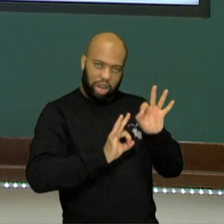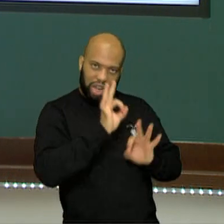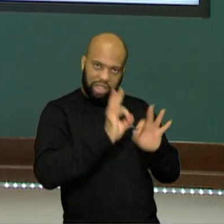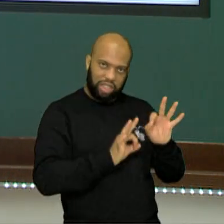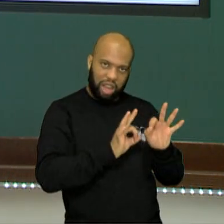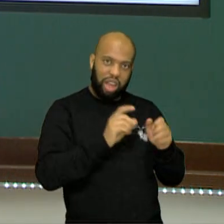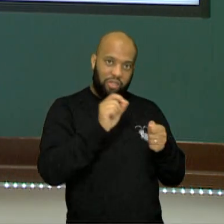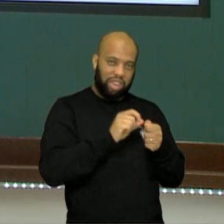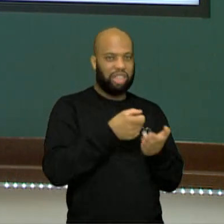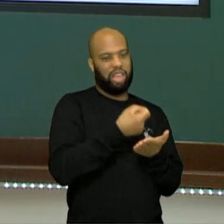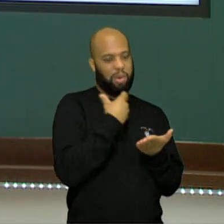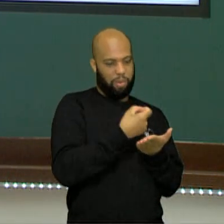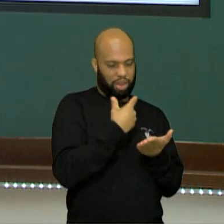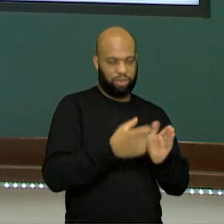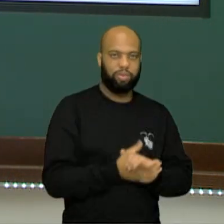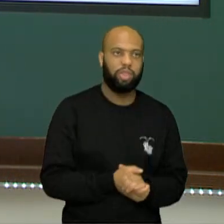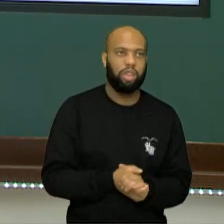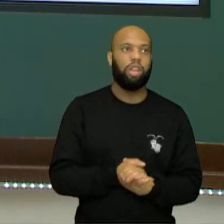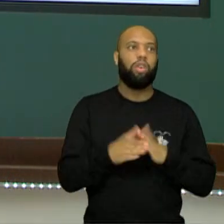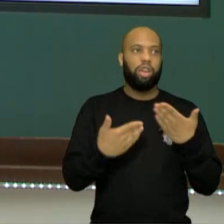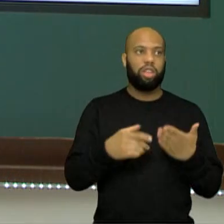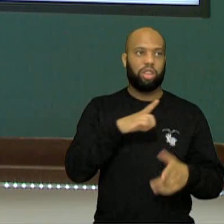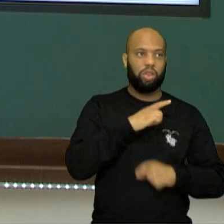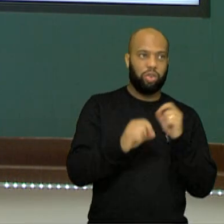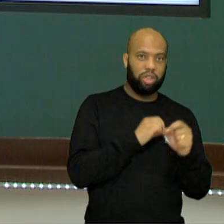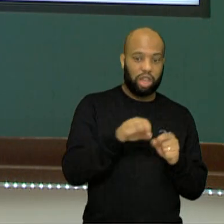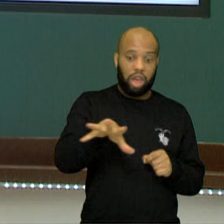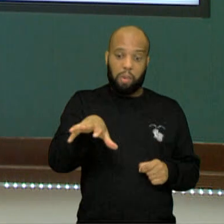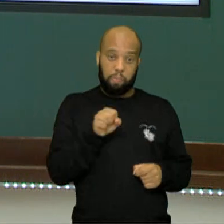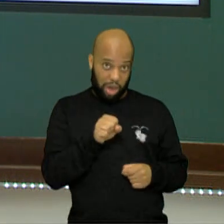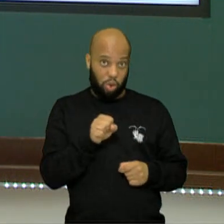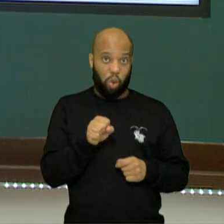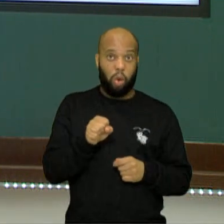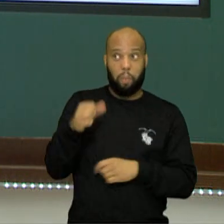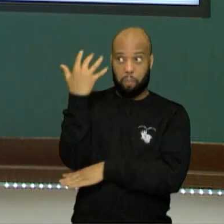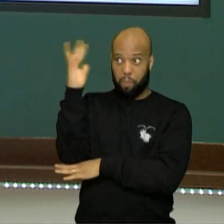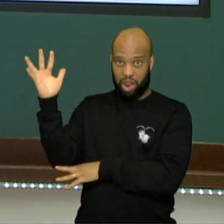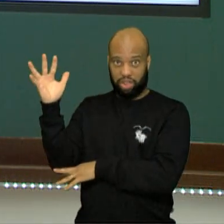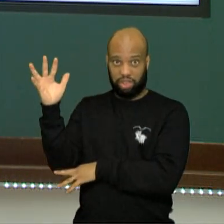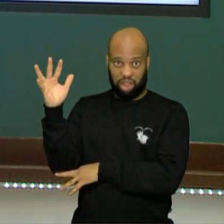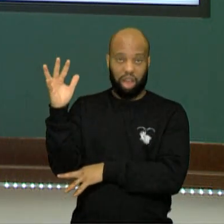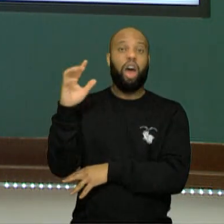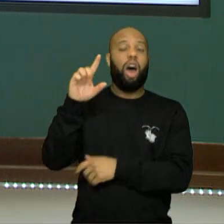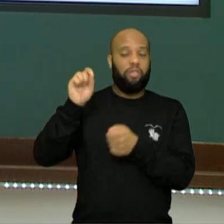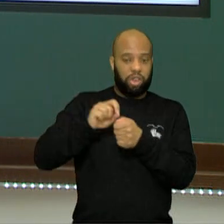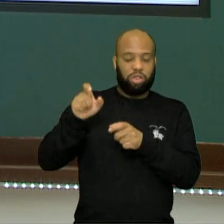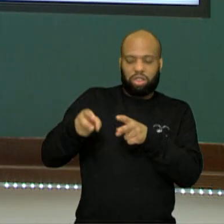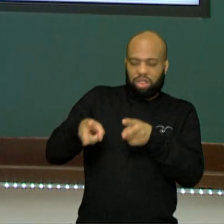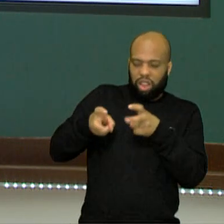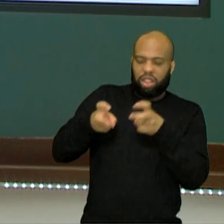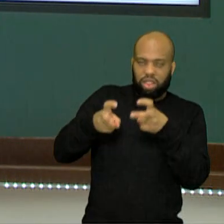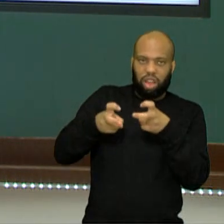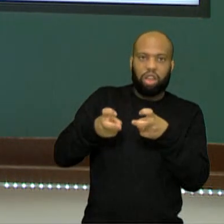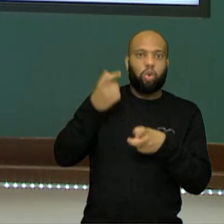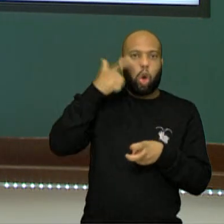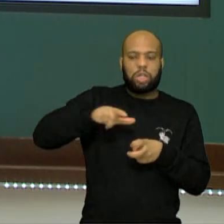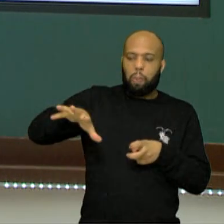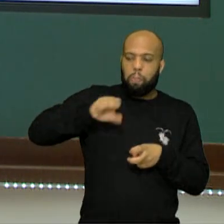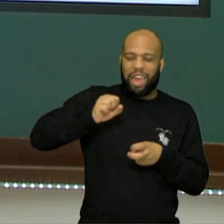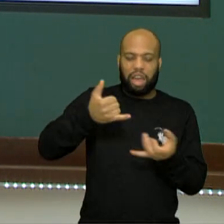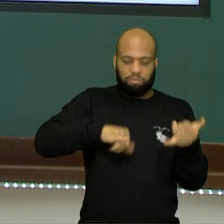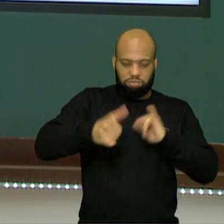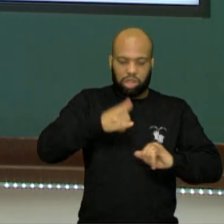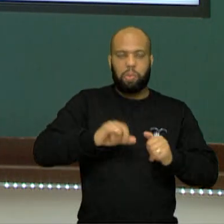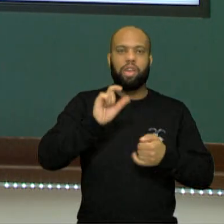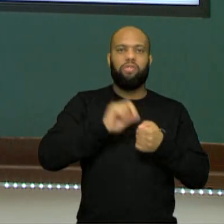em laboratório. Então, agora pensa, eles isolaram a química da planta e fizeram a construção dessa química em laboratório.